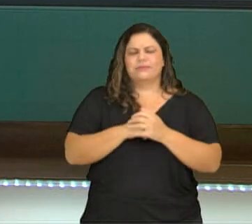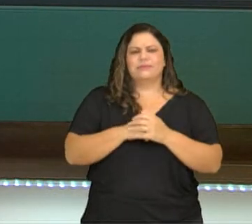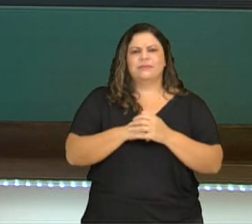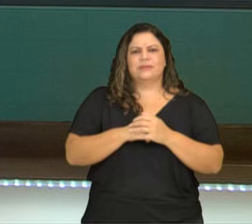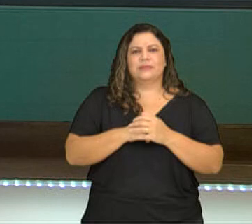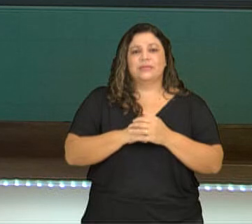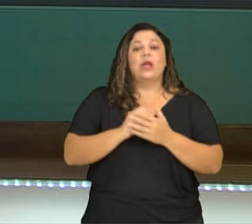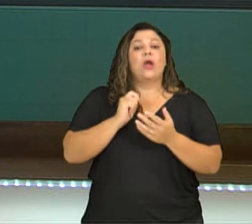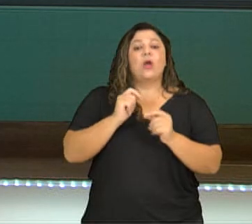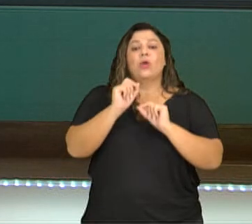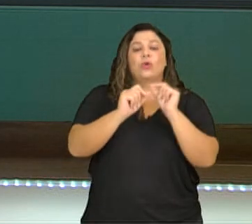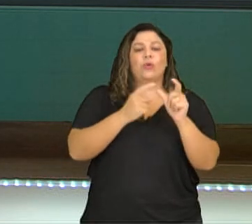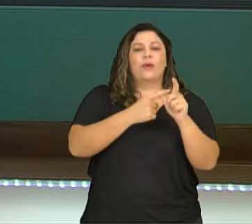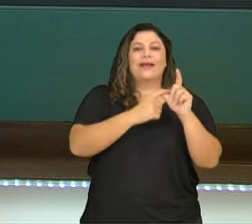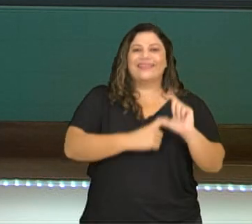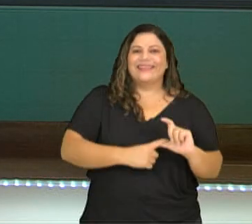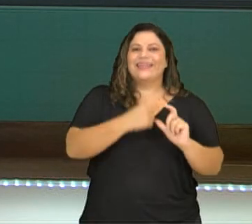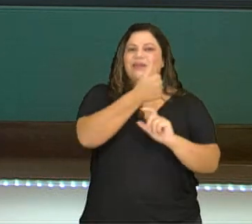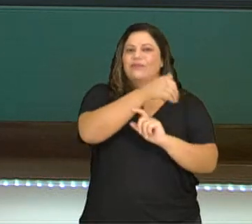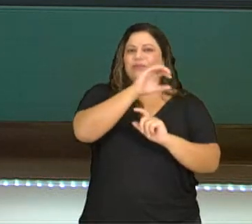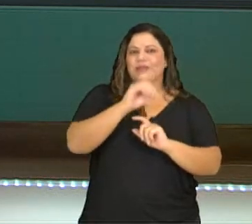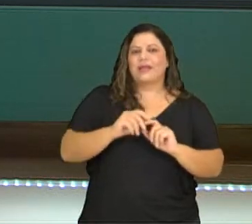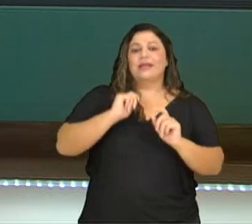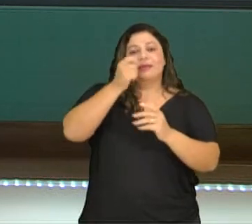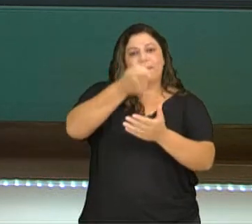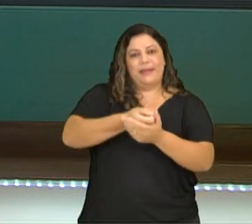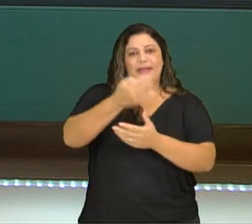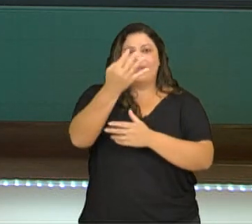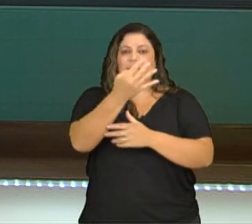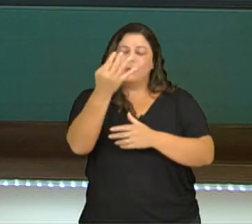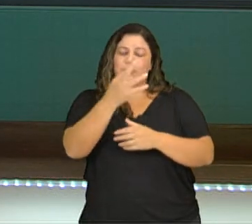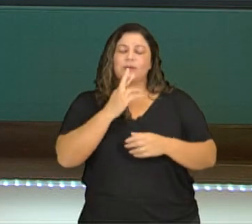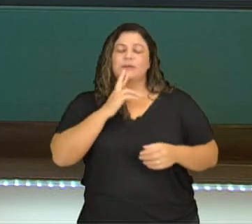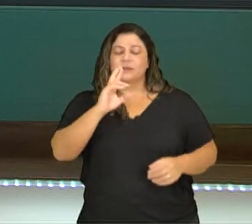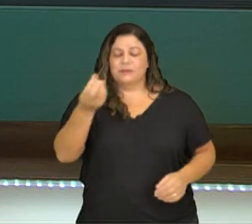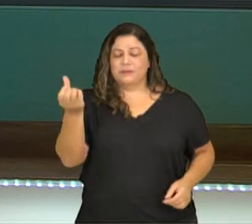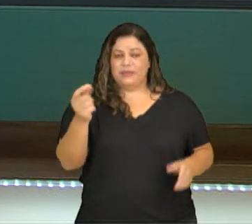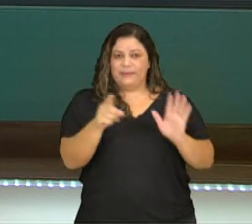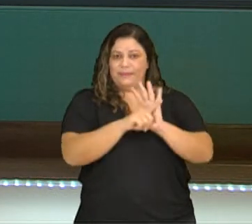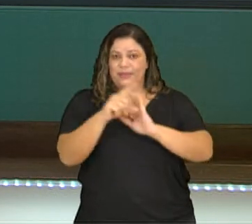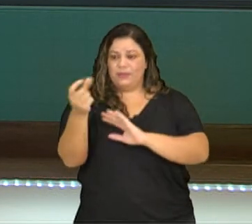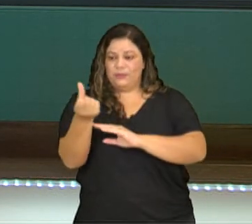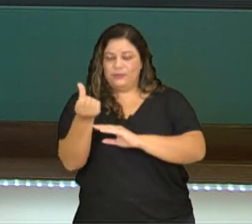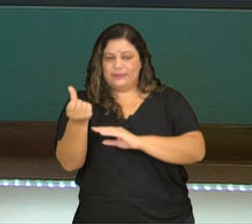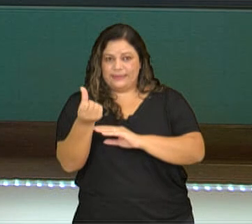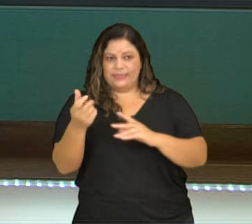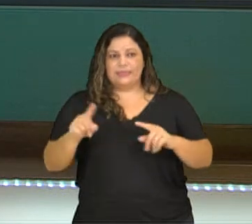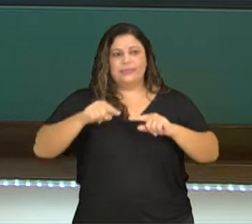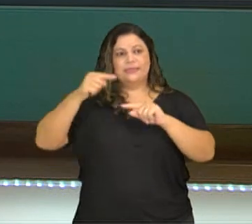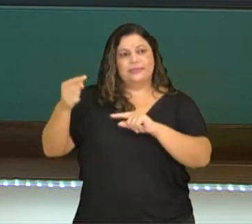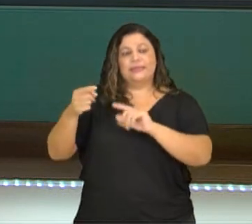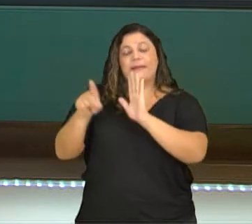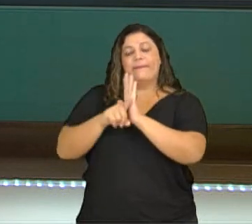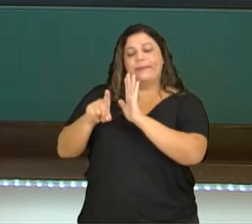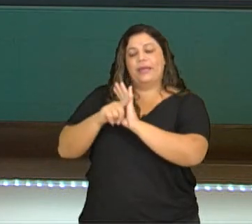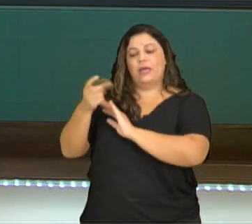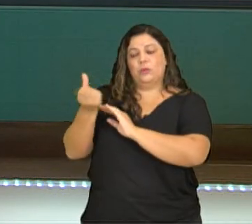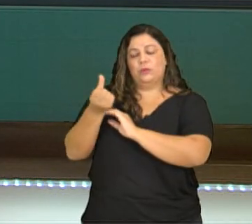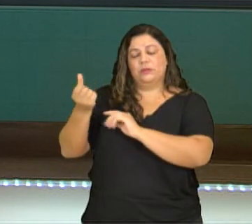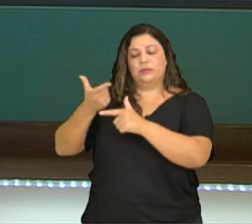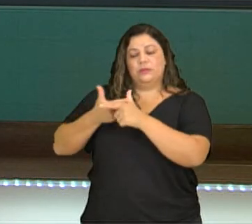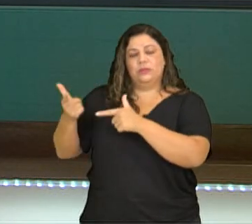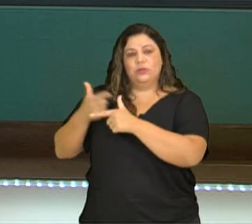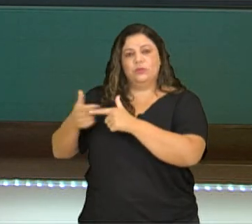4. Então eu continuo devendo 6. Então, resultado menos 6. Menos 6 dividido por